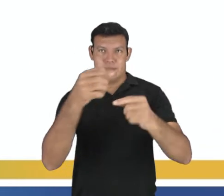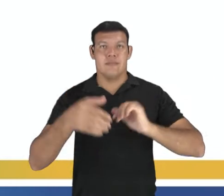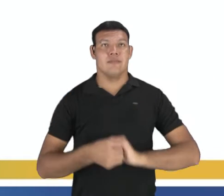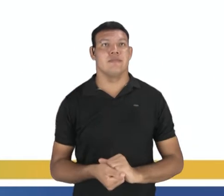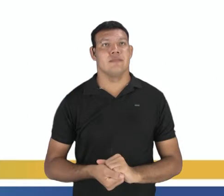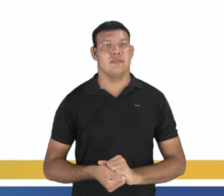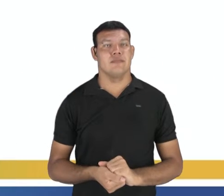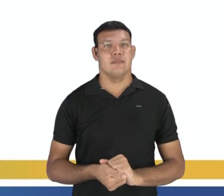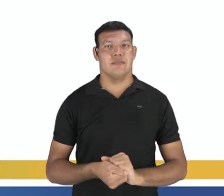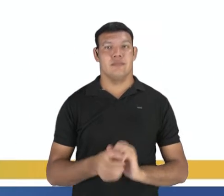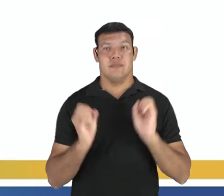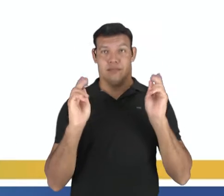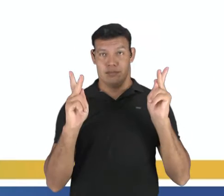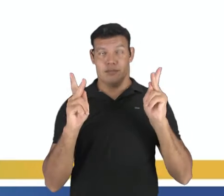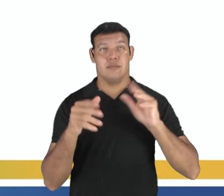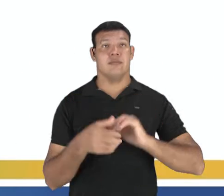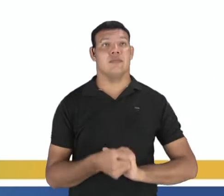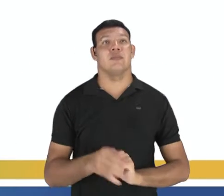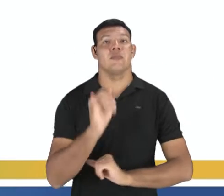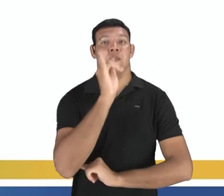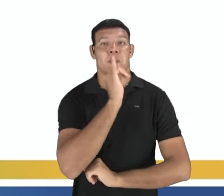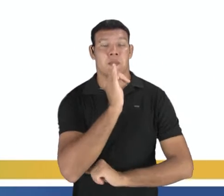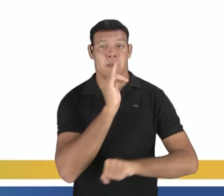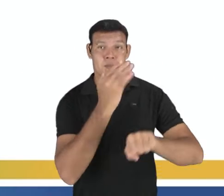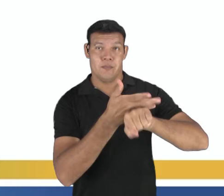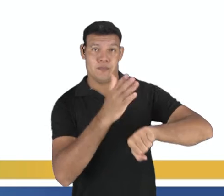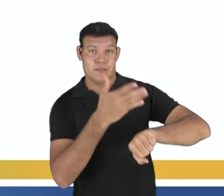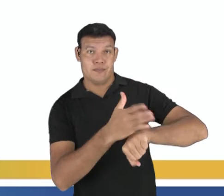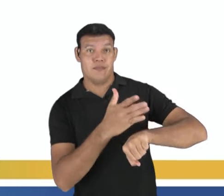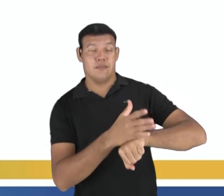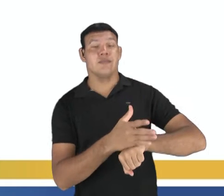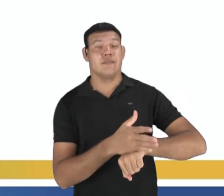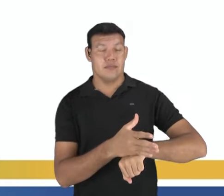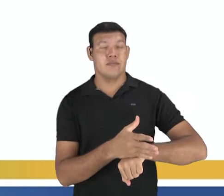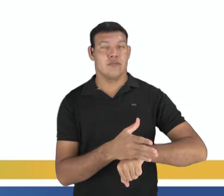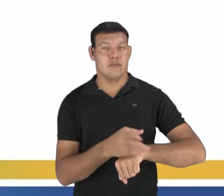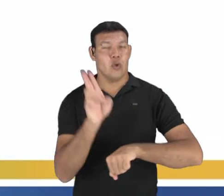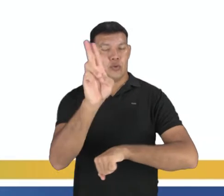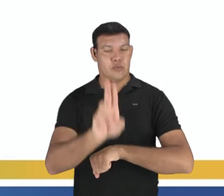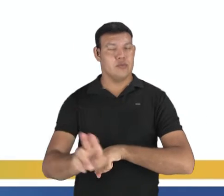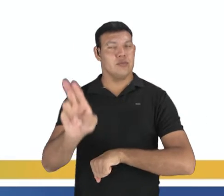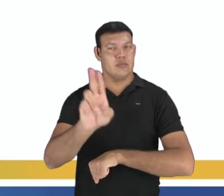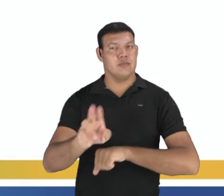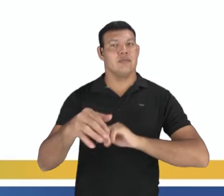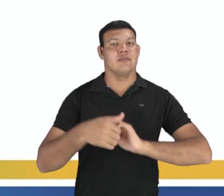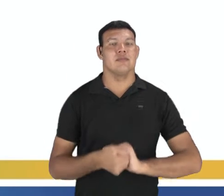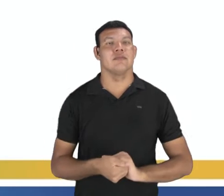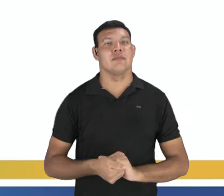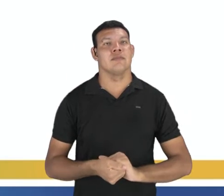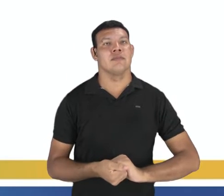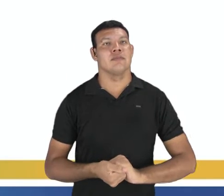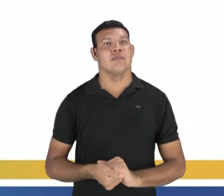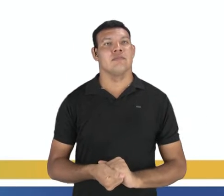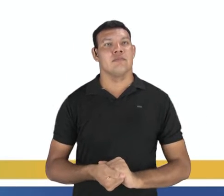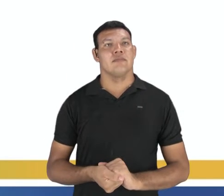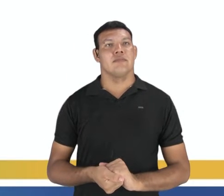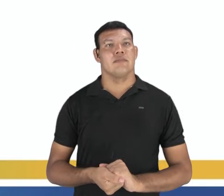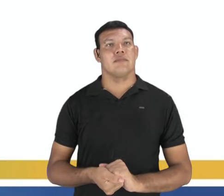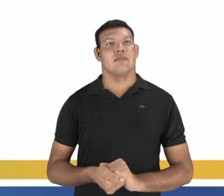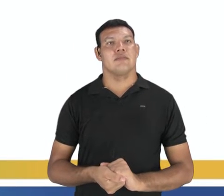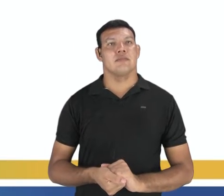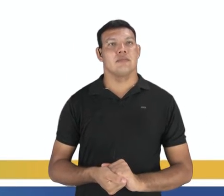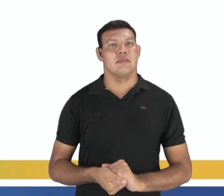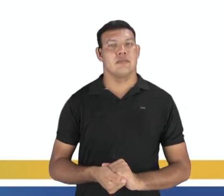bem? Então vamos ao exemplo para vocês verem como funciona isso na prática.